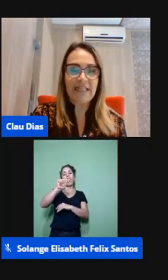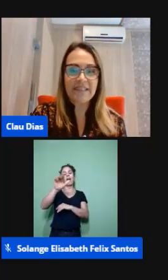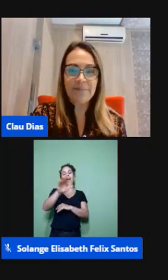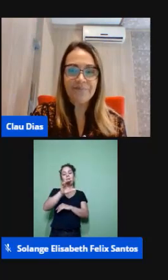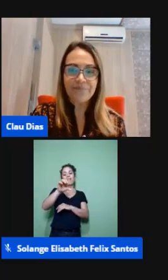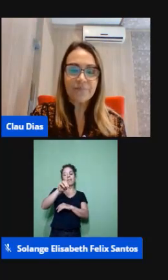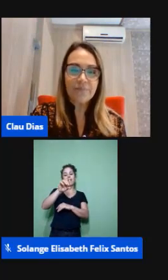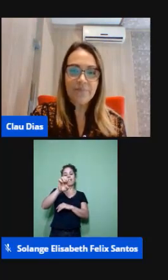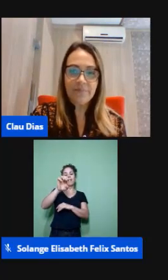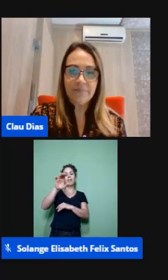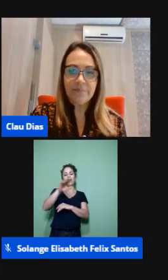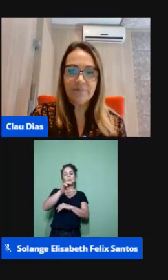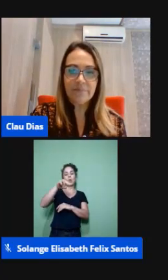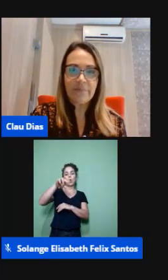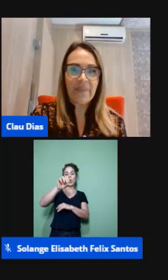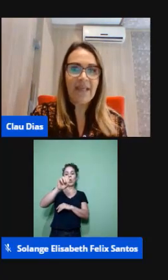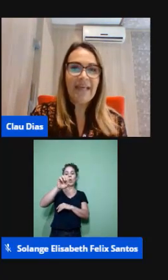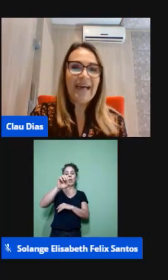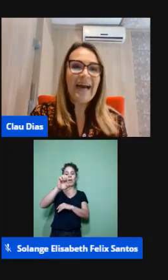por gentileza.